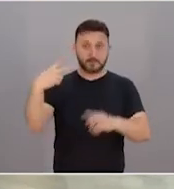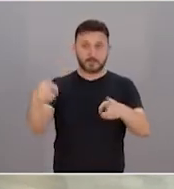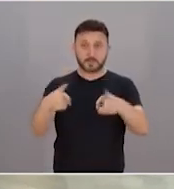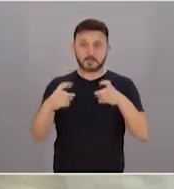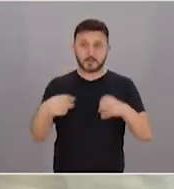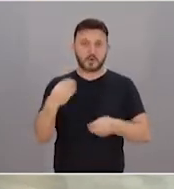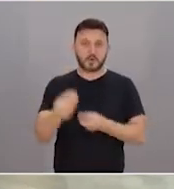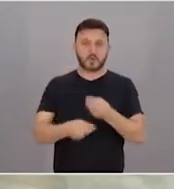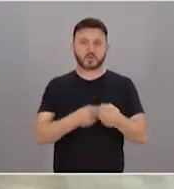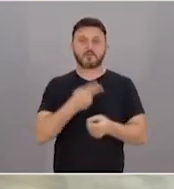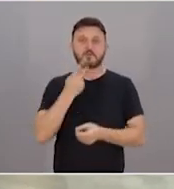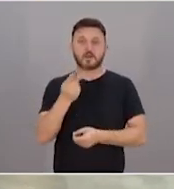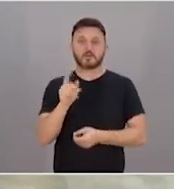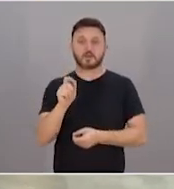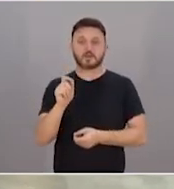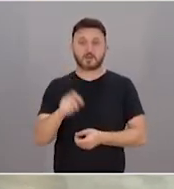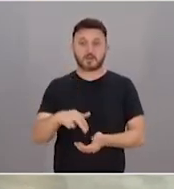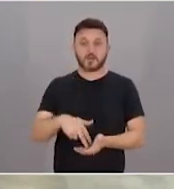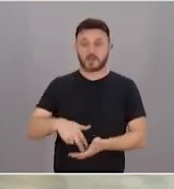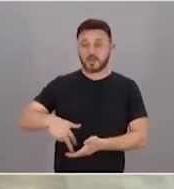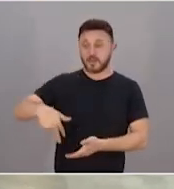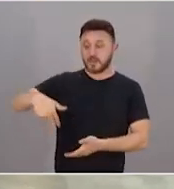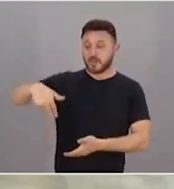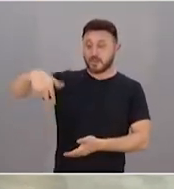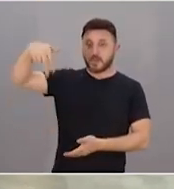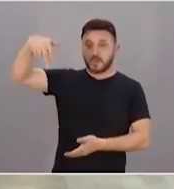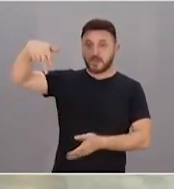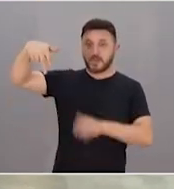assim, na ascensão do Senhor,